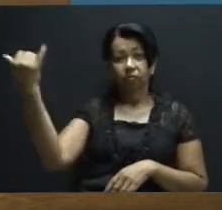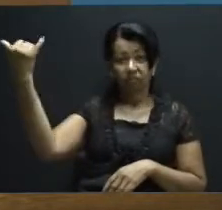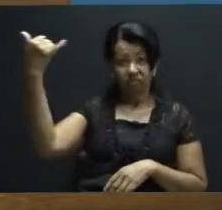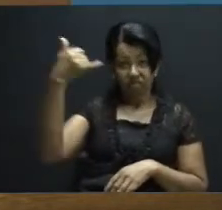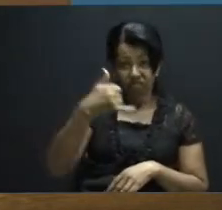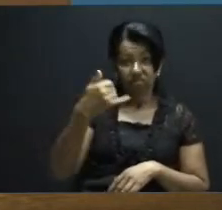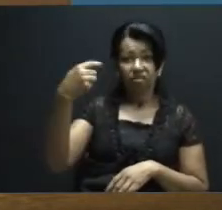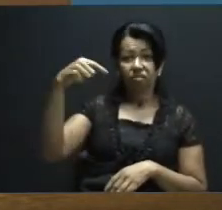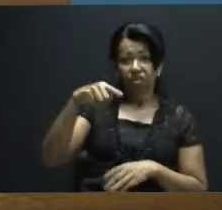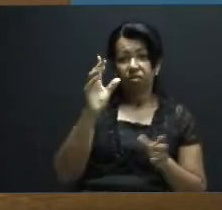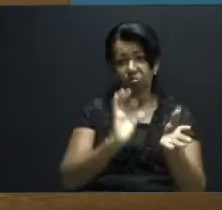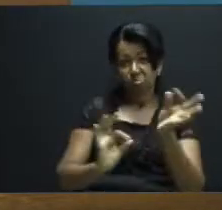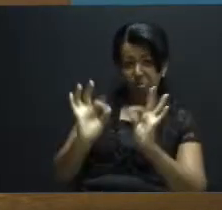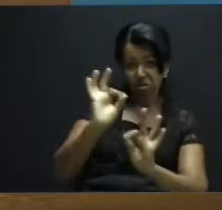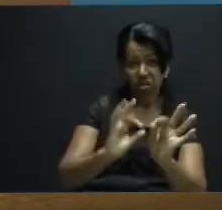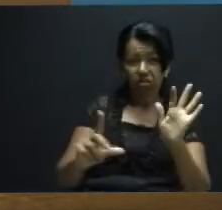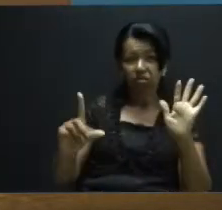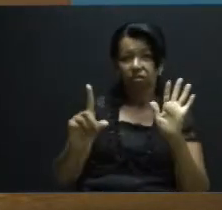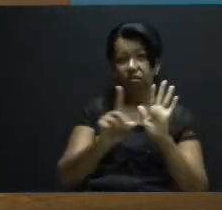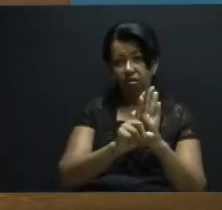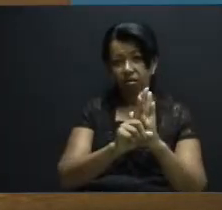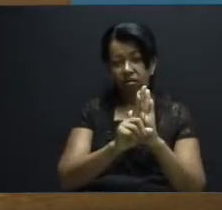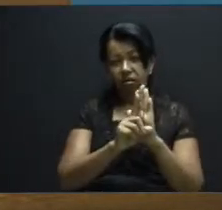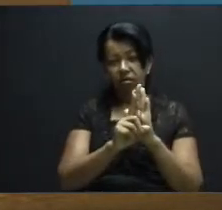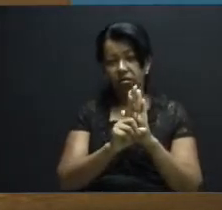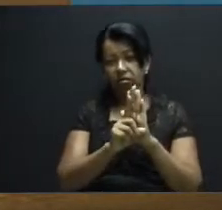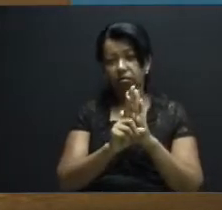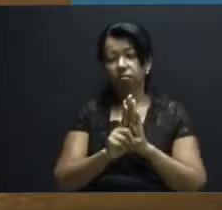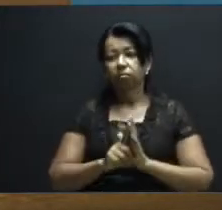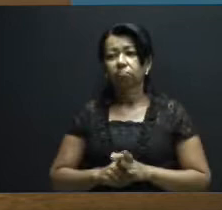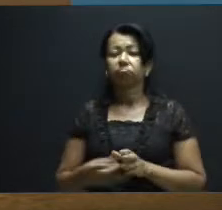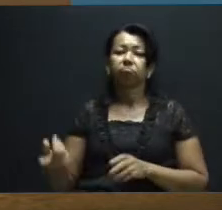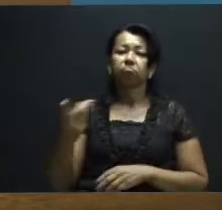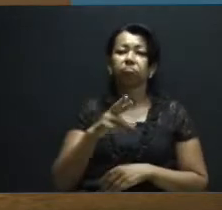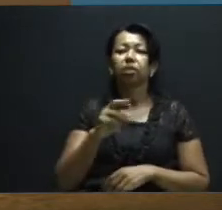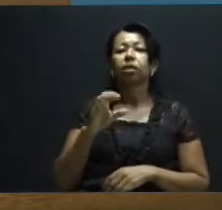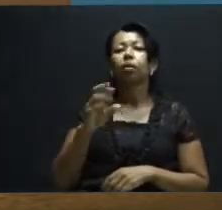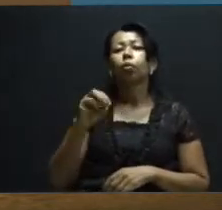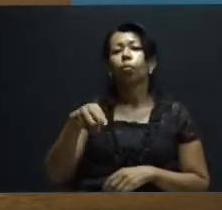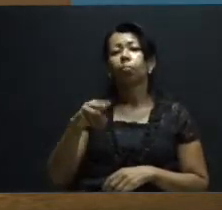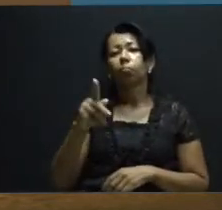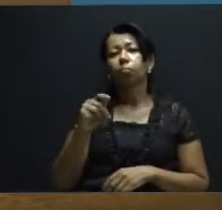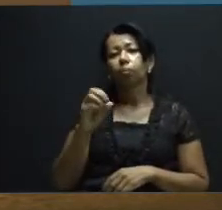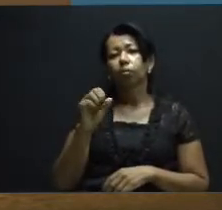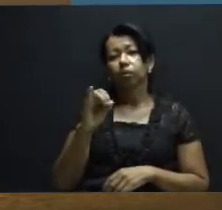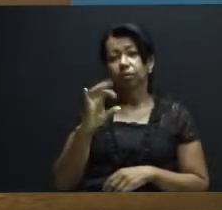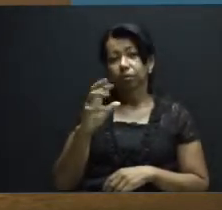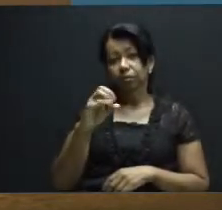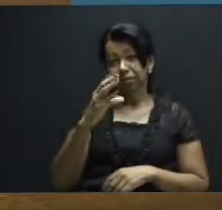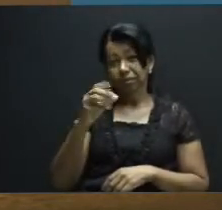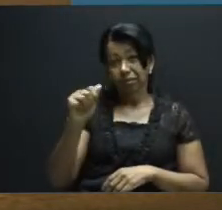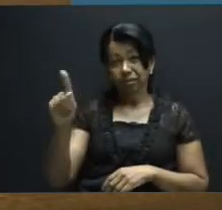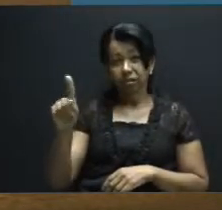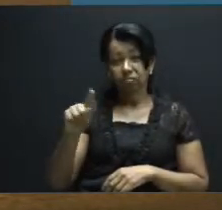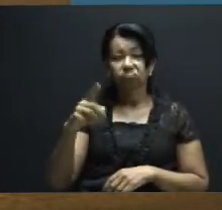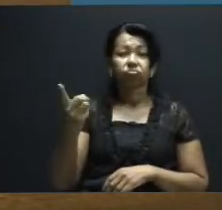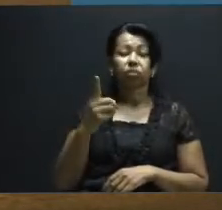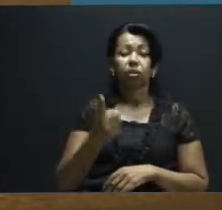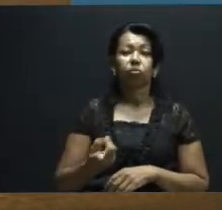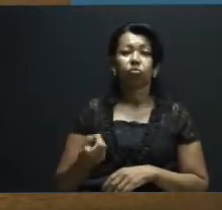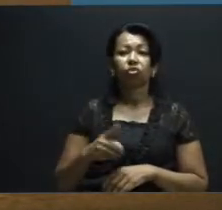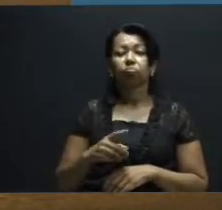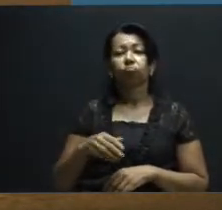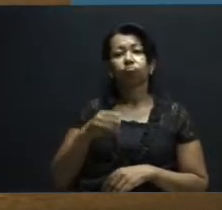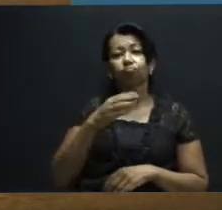um projeto de lei como recomposição não há justiça ajuste de carga horária